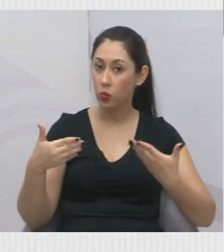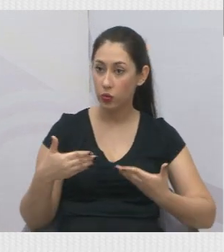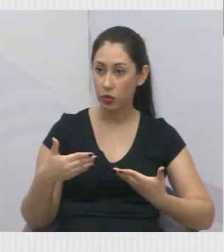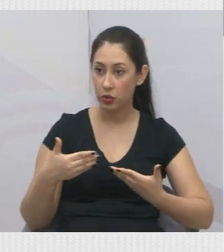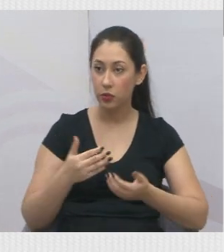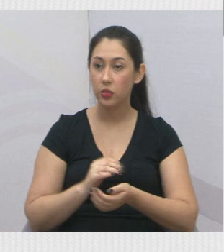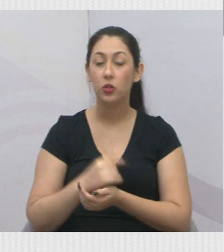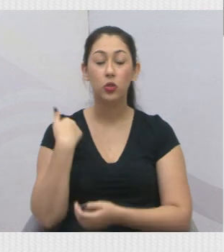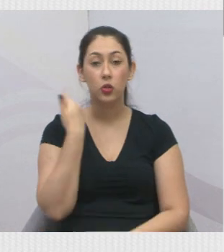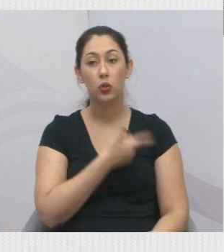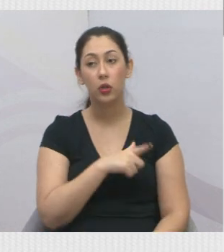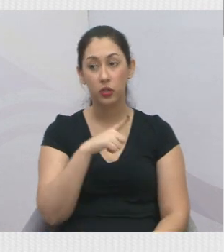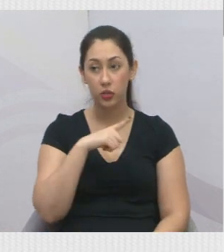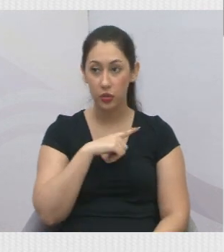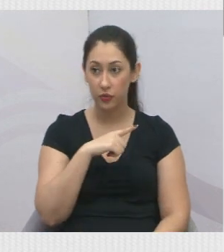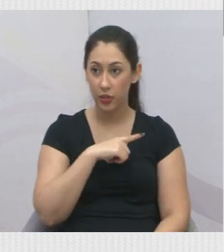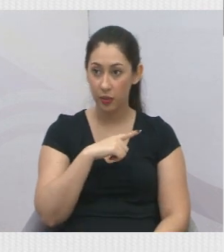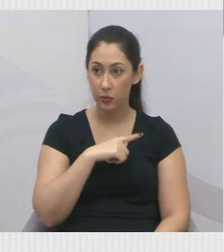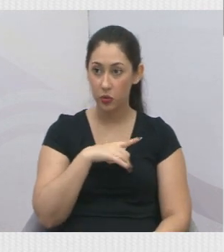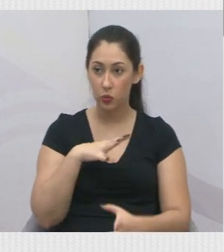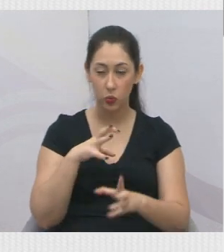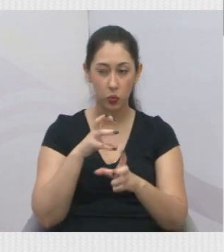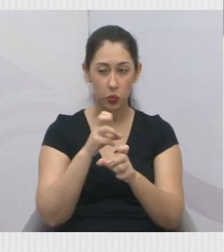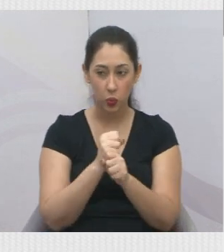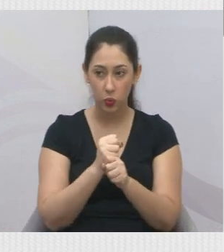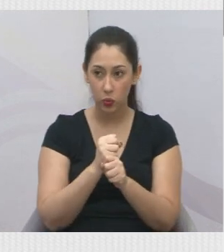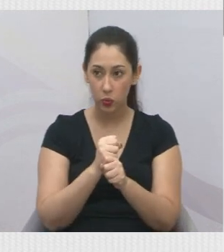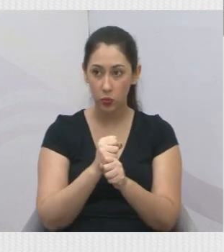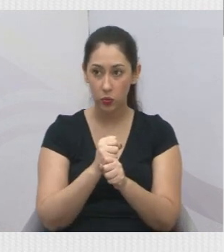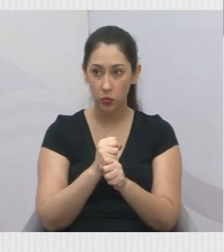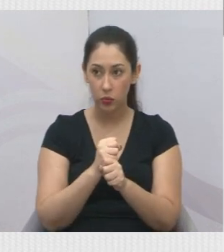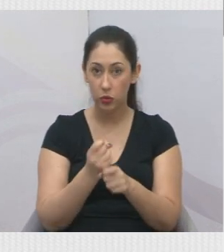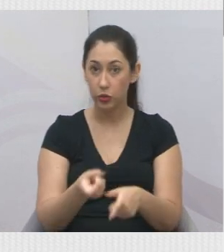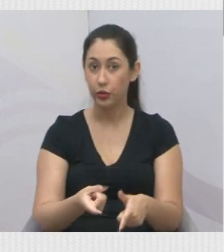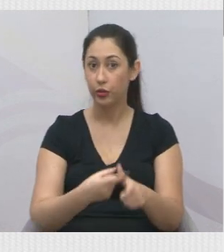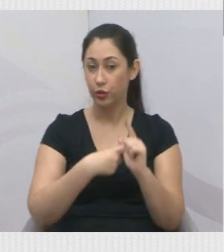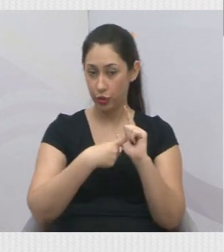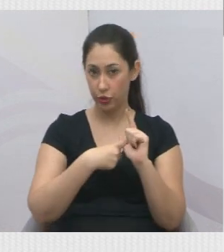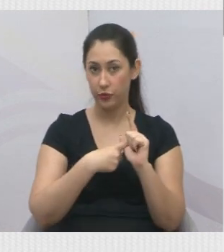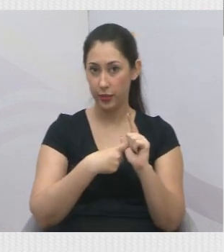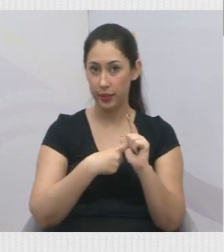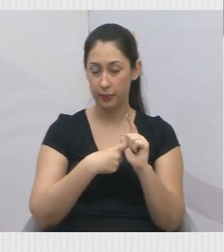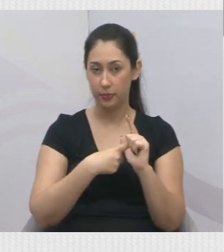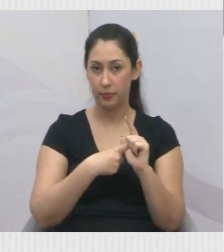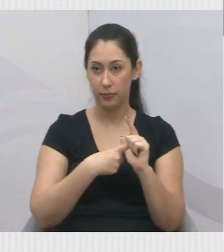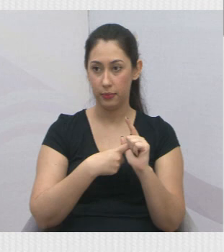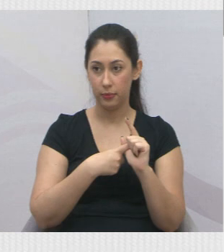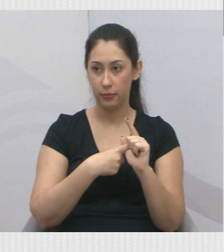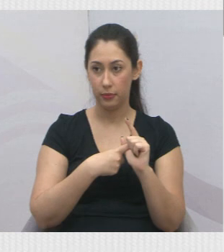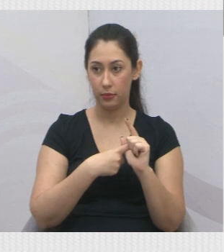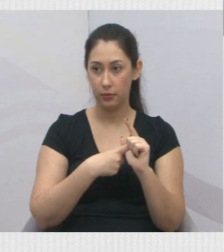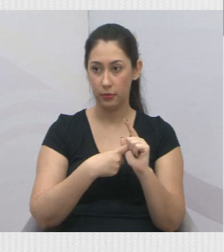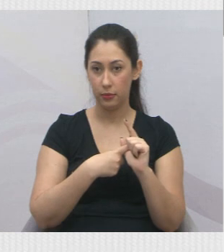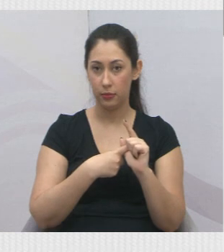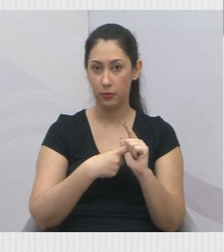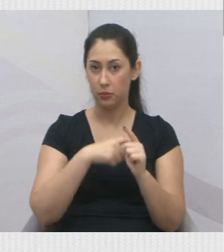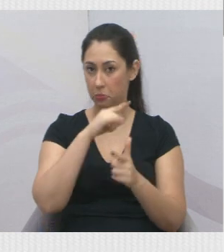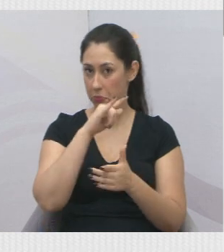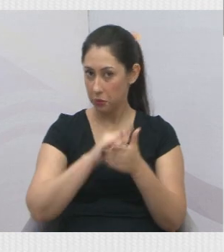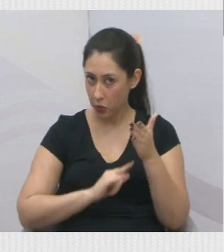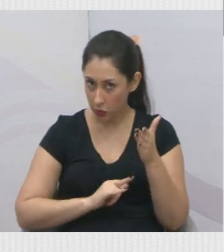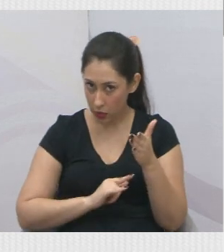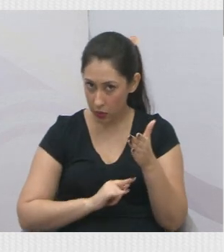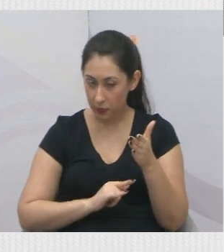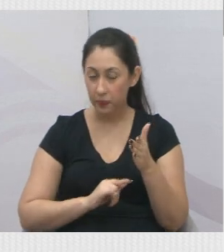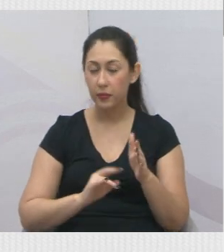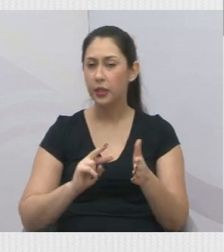nós tivemos esse montante inscrito de dívida empenhada e, não, e processado. O que quer dizer?